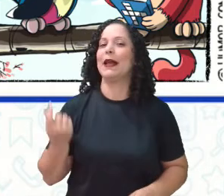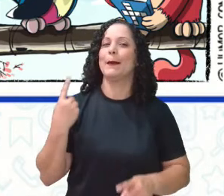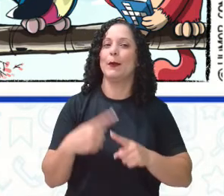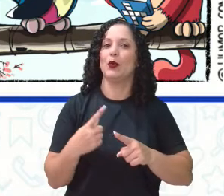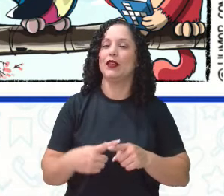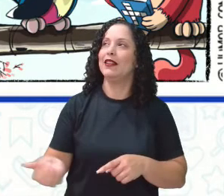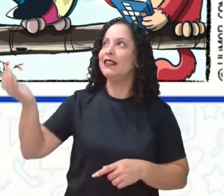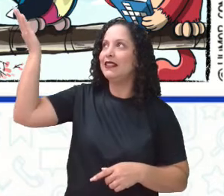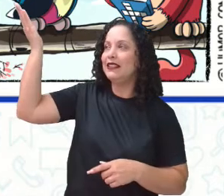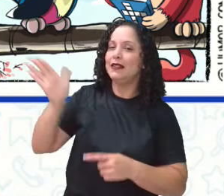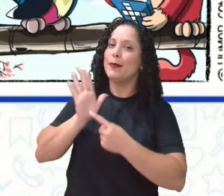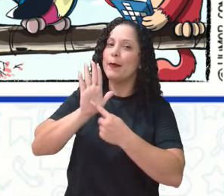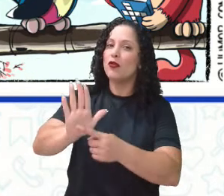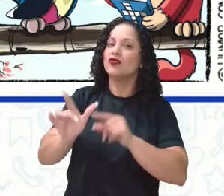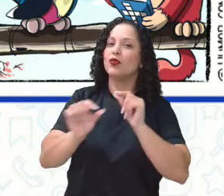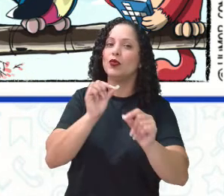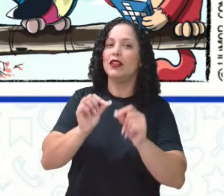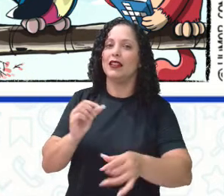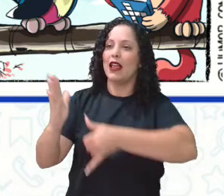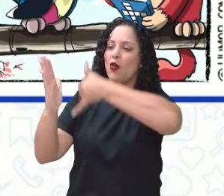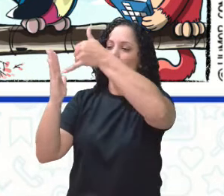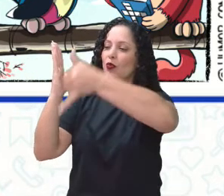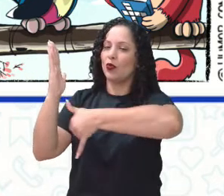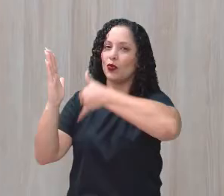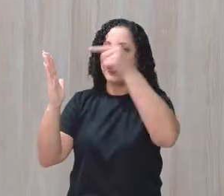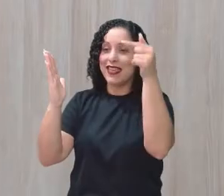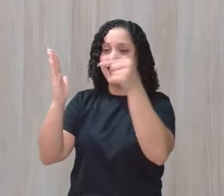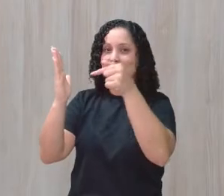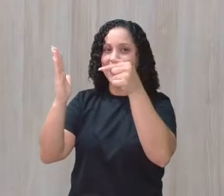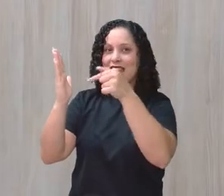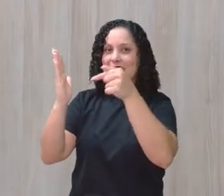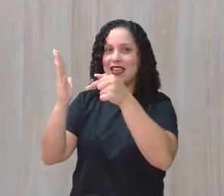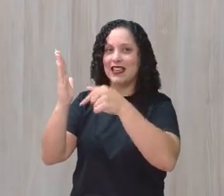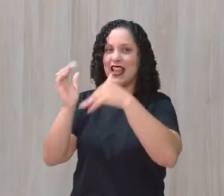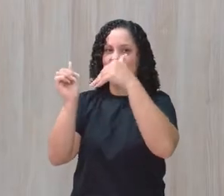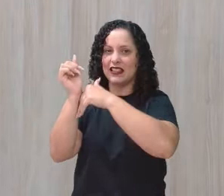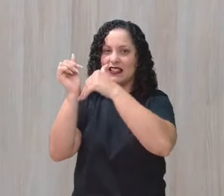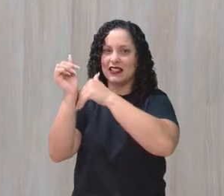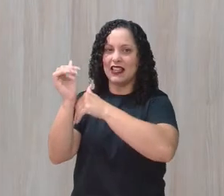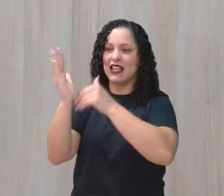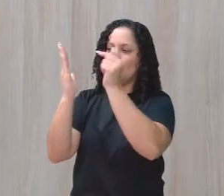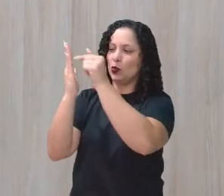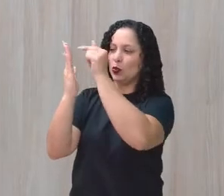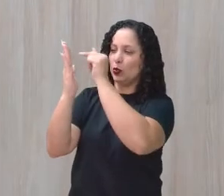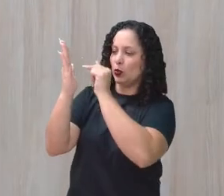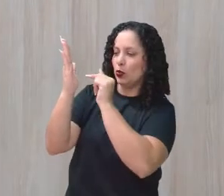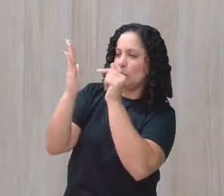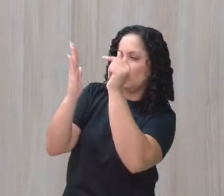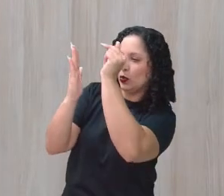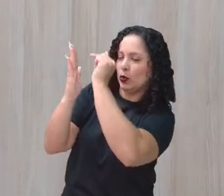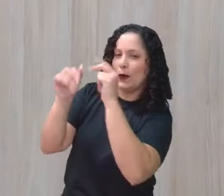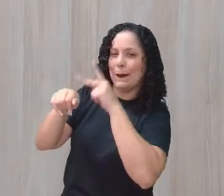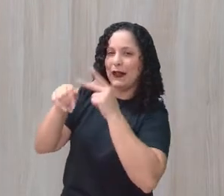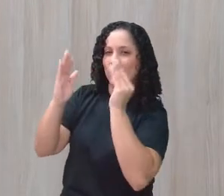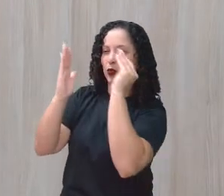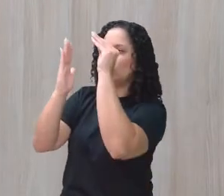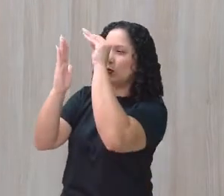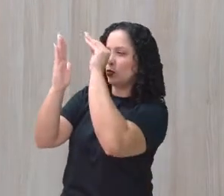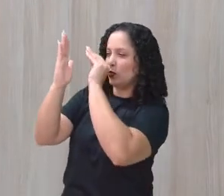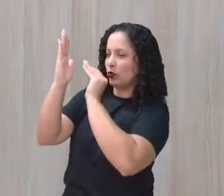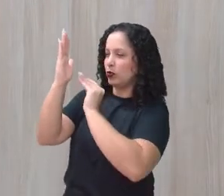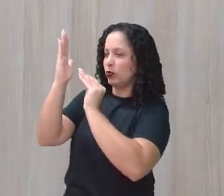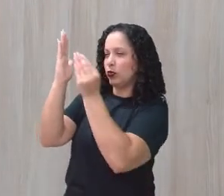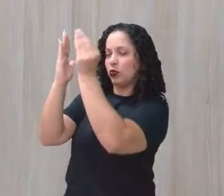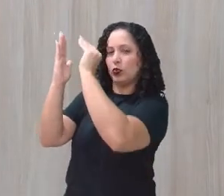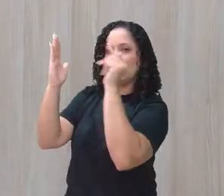aí a mensagem que fica, né, professora Vivi? É que o QR Code facilita a nossa vida. Por isso que é